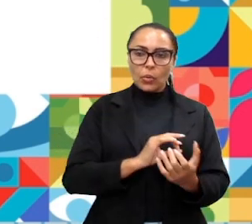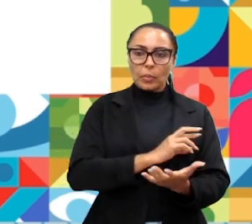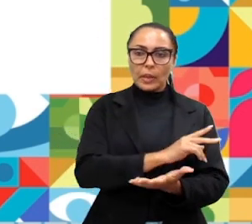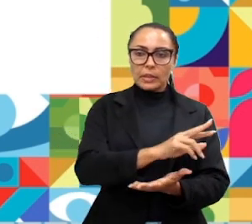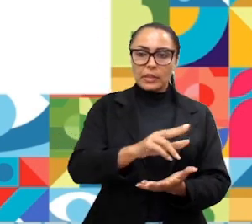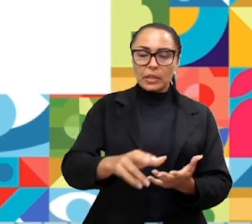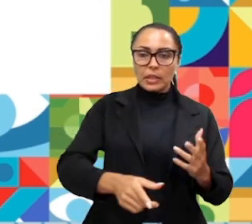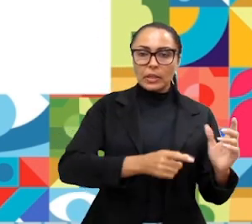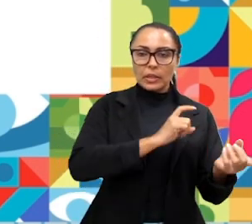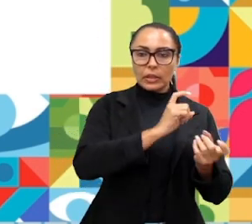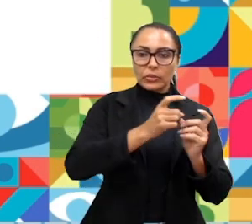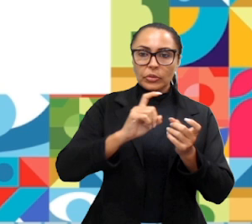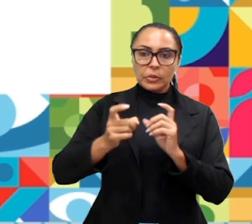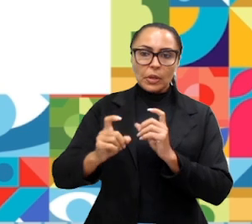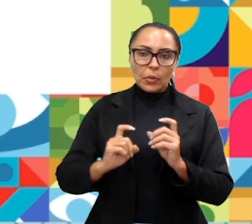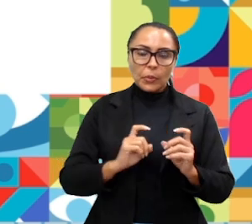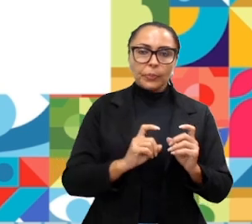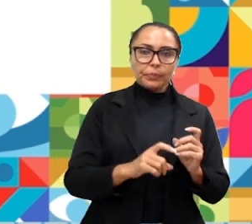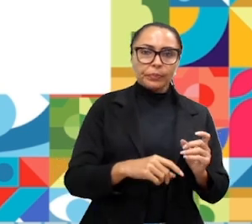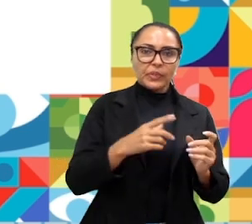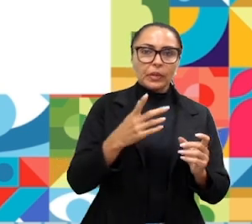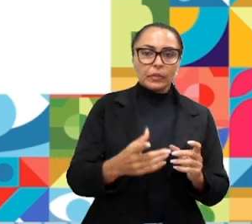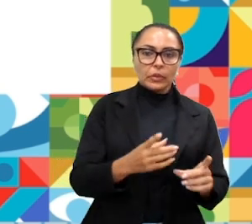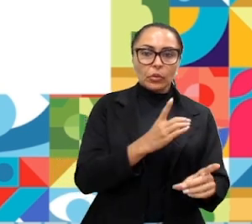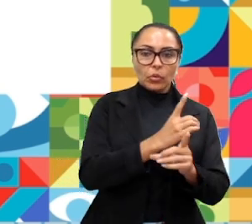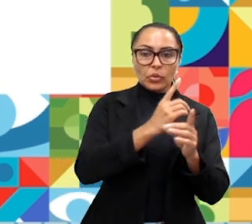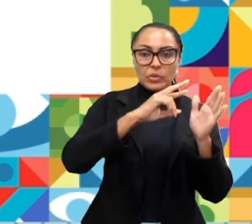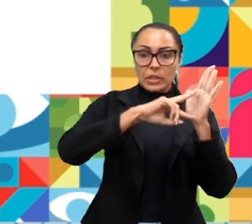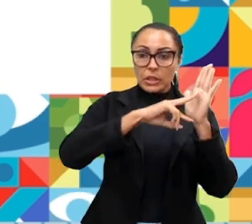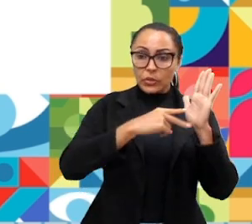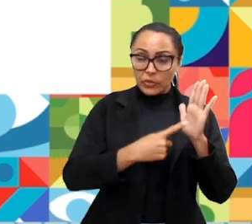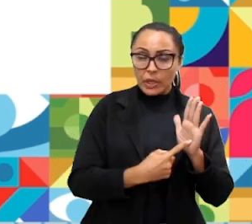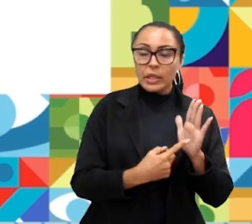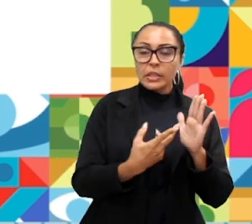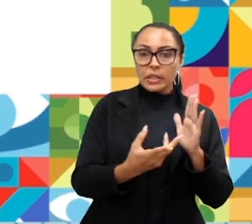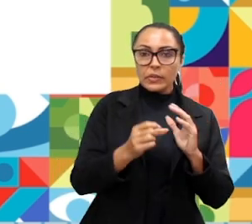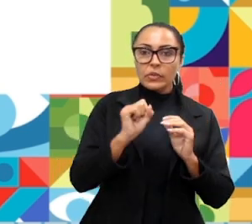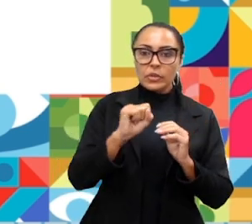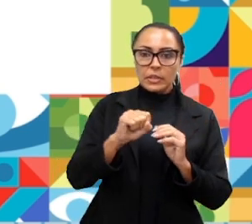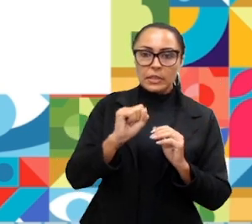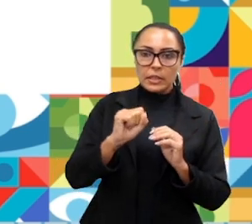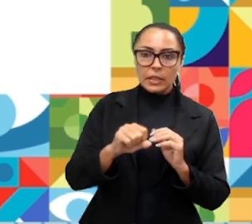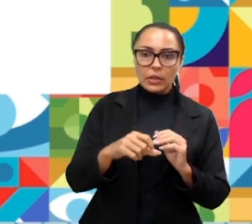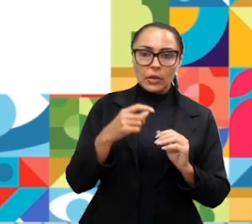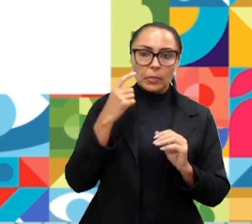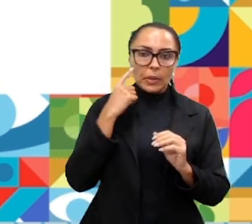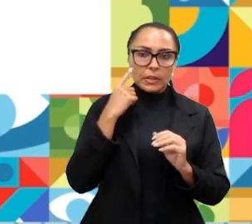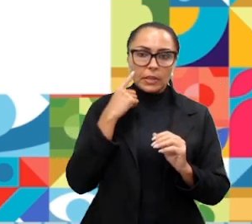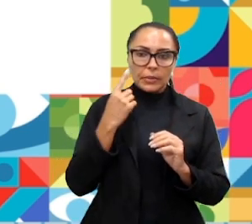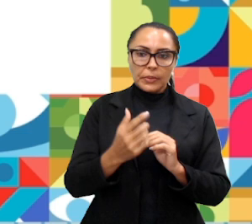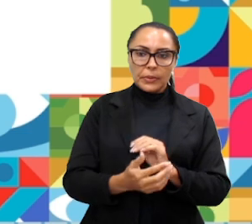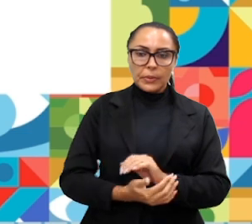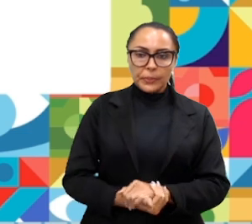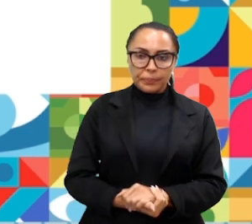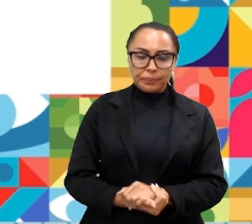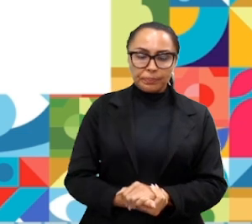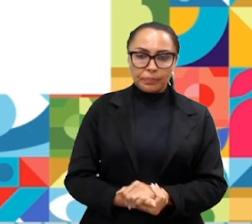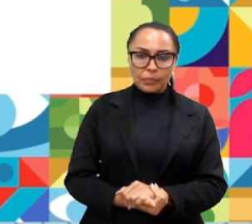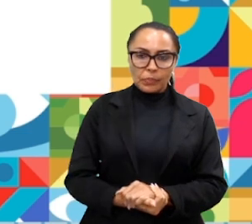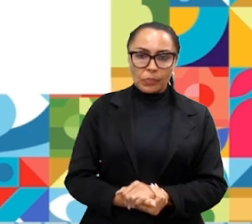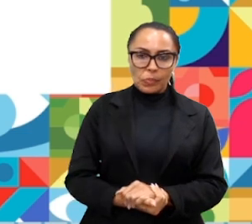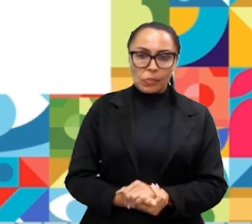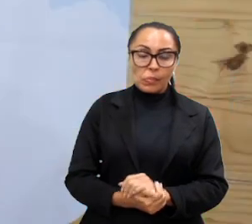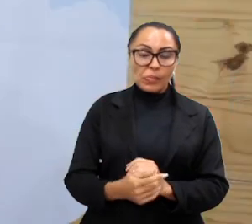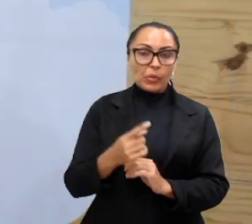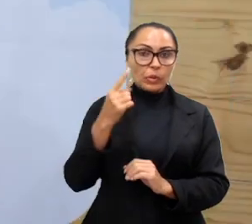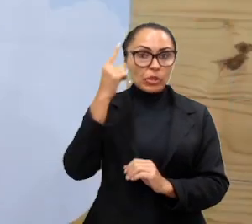discussões do Edgar Morin, um ponto muito significativo, o título de um livro chamado A Cabeça Bem Feita. Então, quando a gente